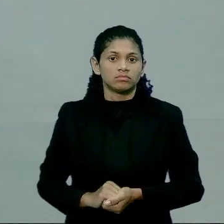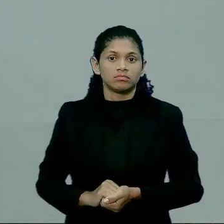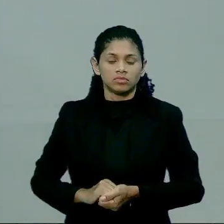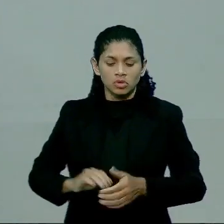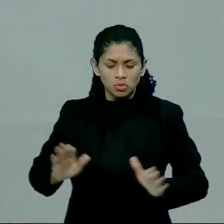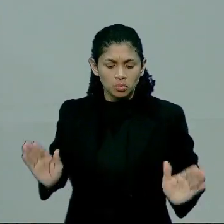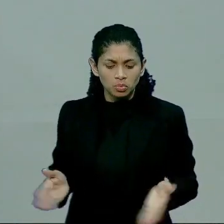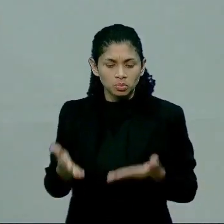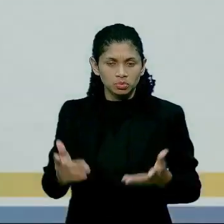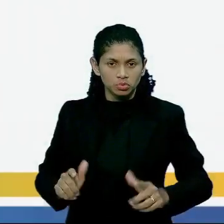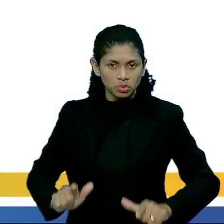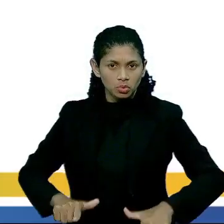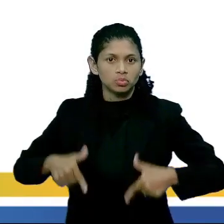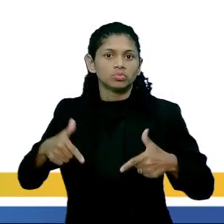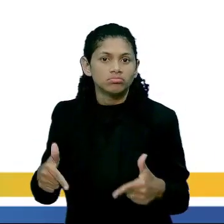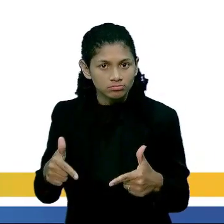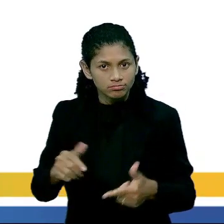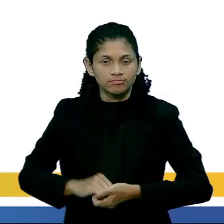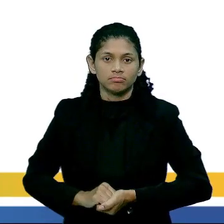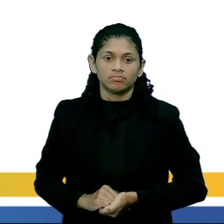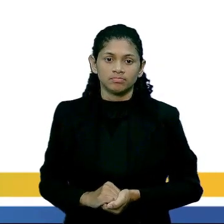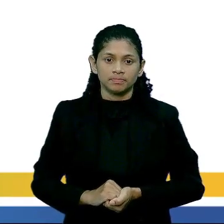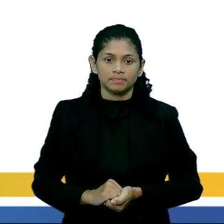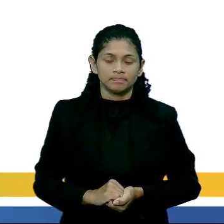sendo cumprida aquela função tá